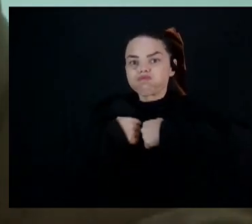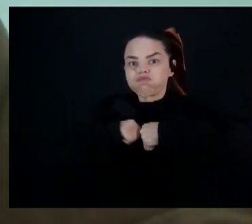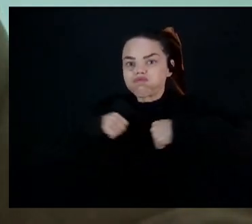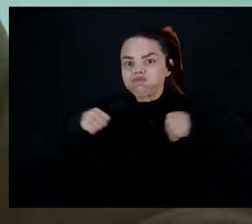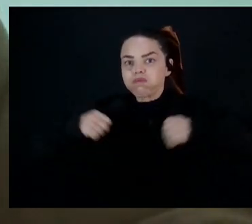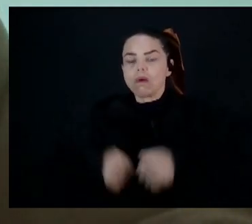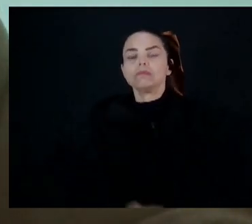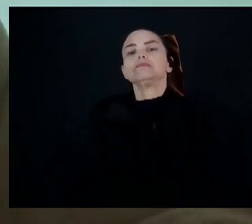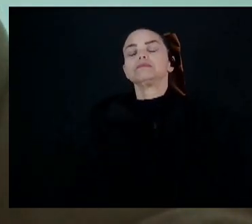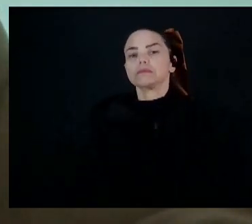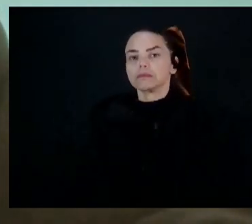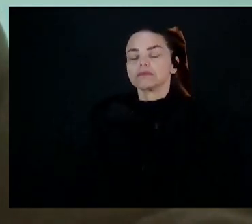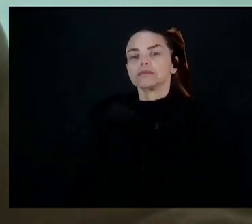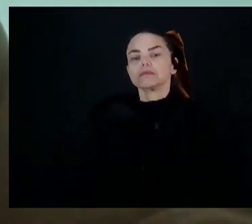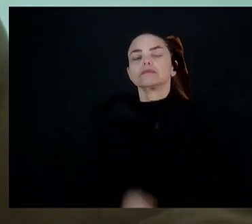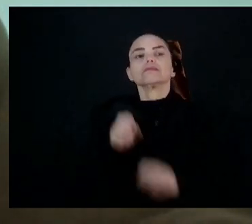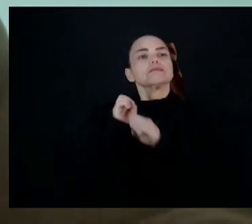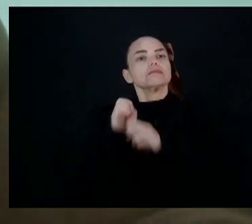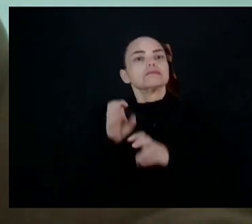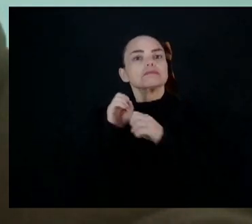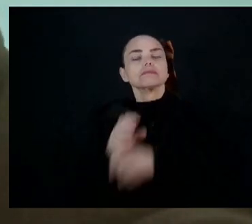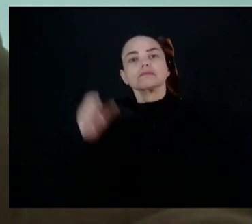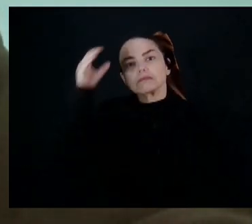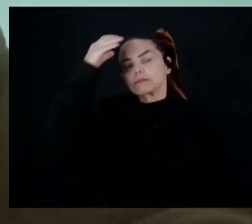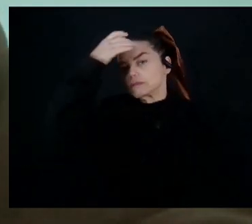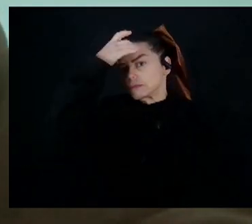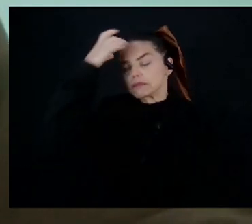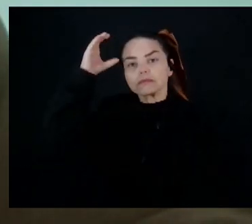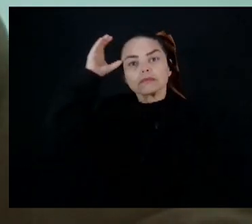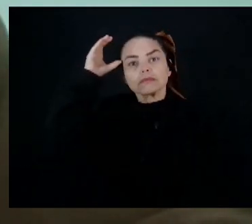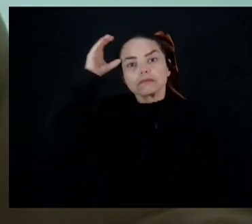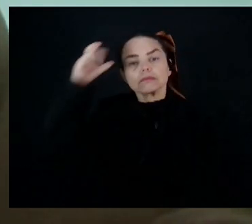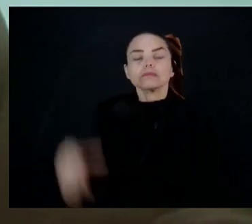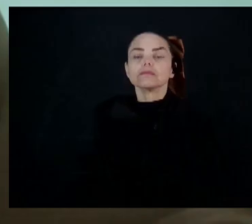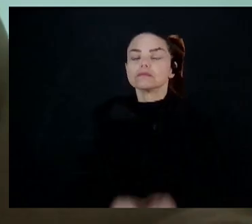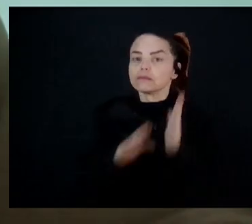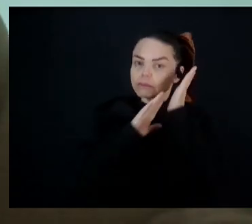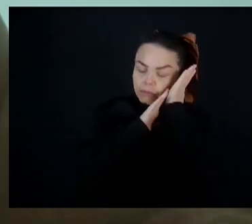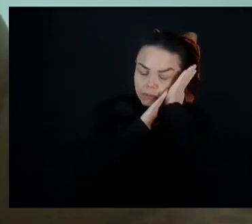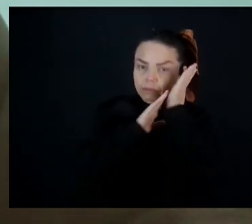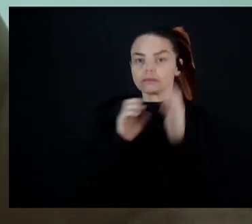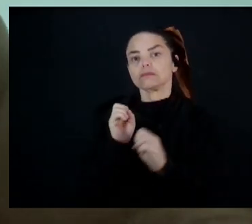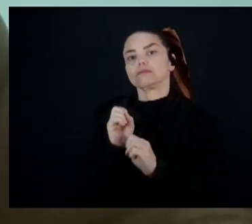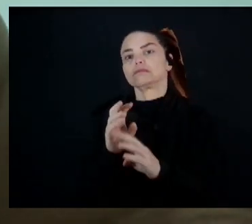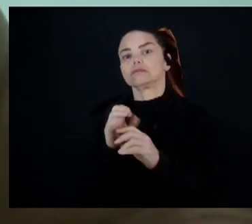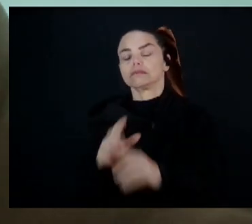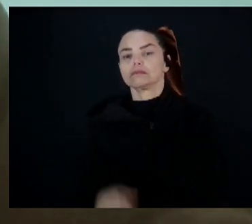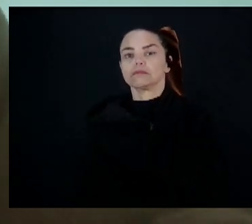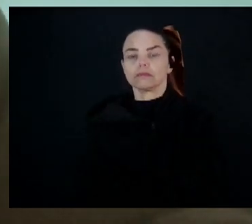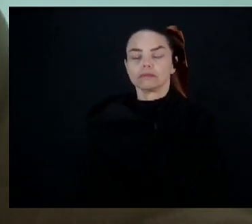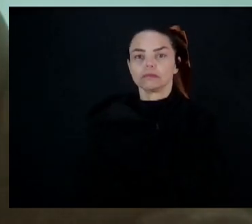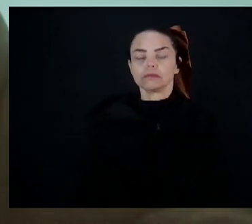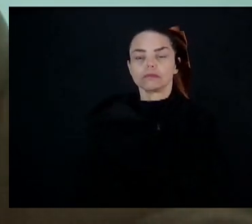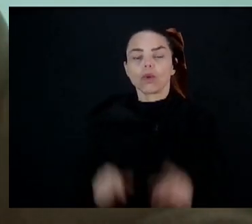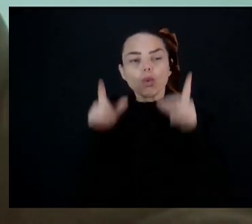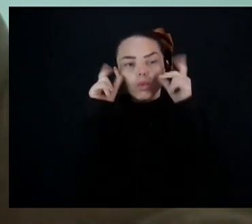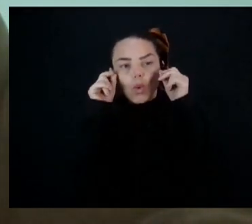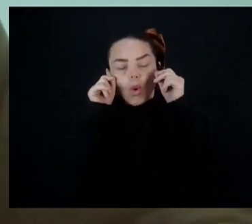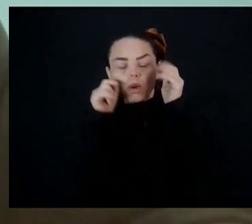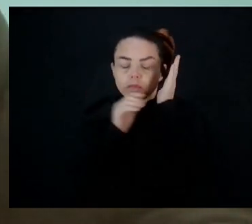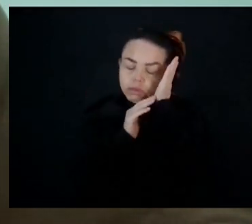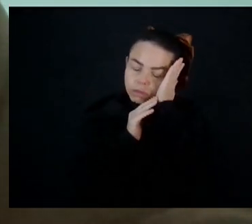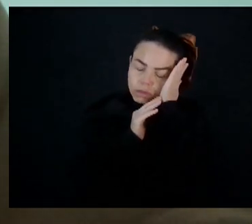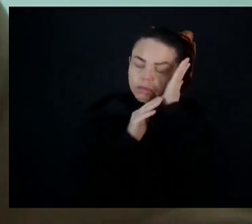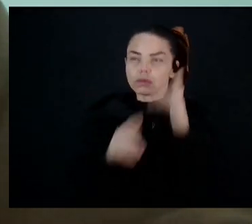da conscientização em sono é aquilo que a gente traz via as campanhas que a gente tem, tudo para realmente mostrar